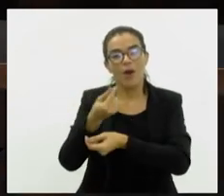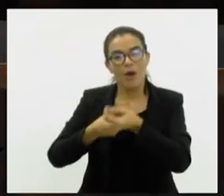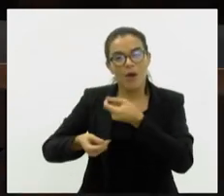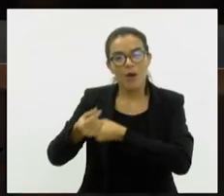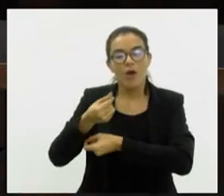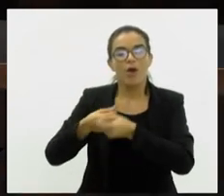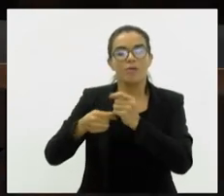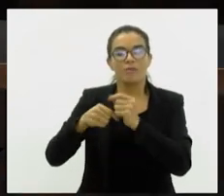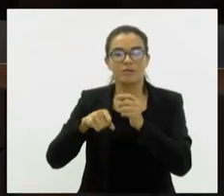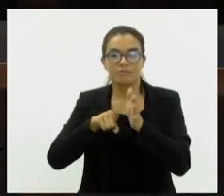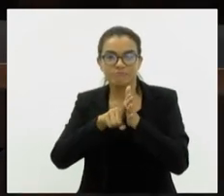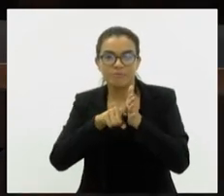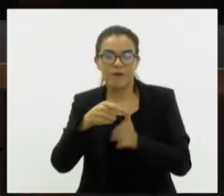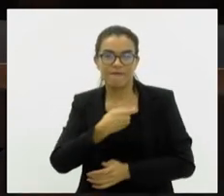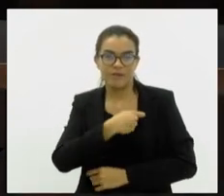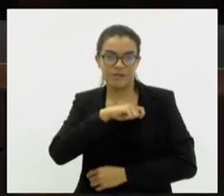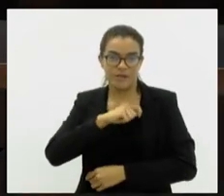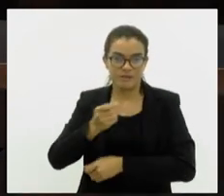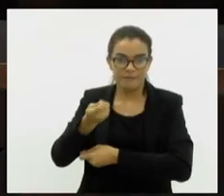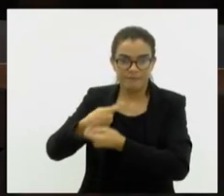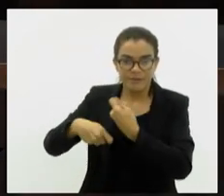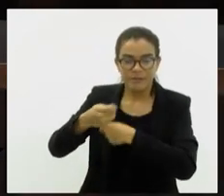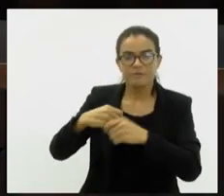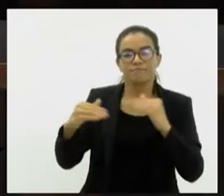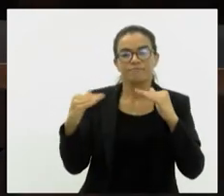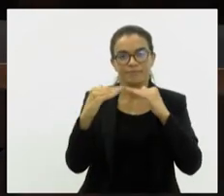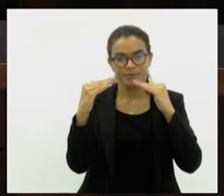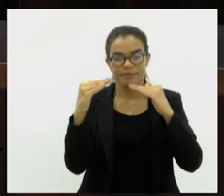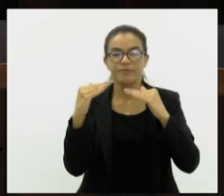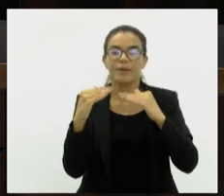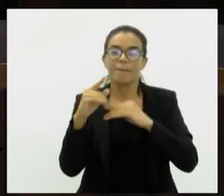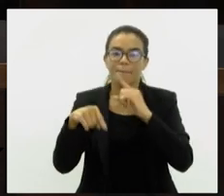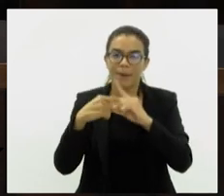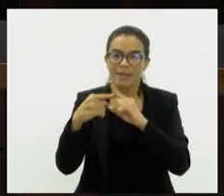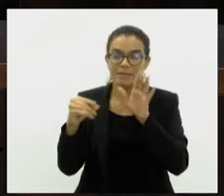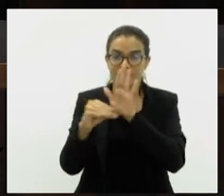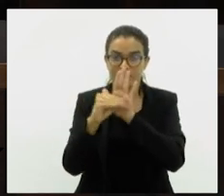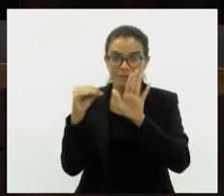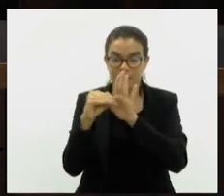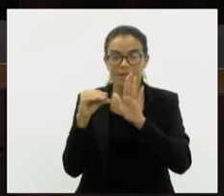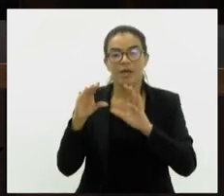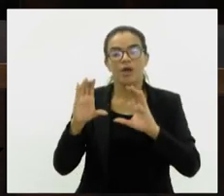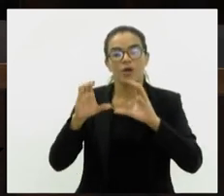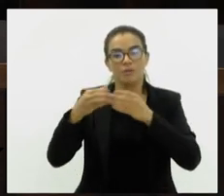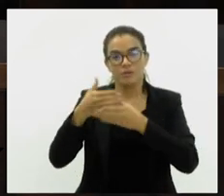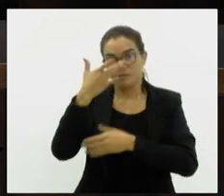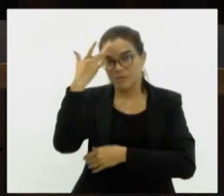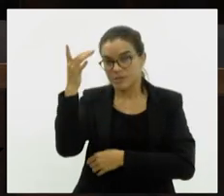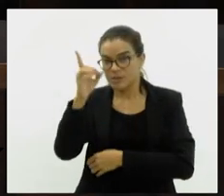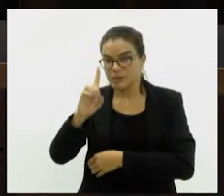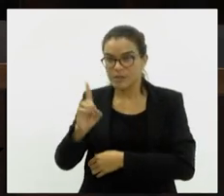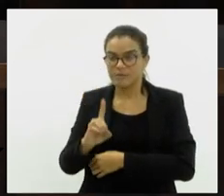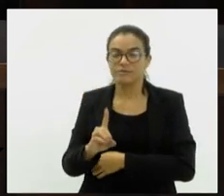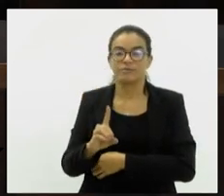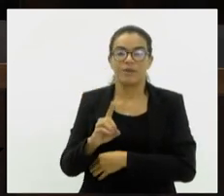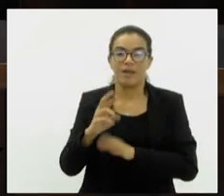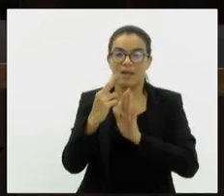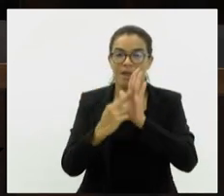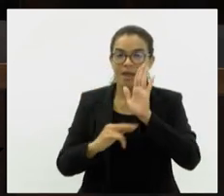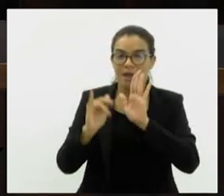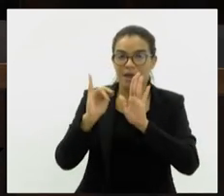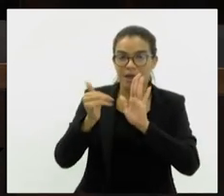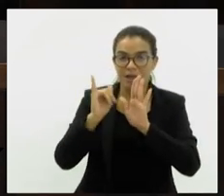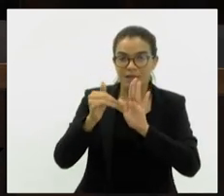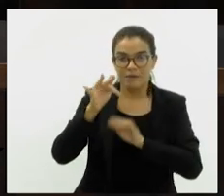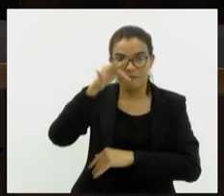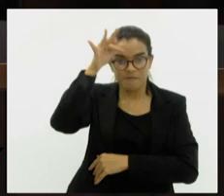Finanças, Fiscalização Financeira e Controle, favorável com emenda da Comissão da Pessoa com Deficiência. Relatores,